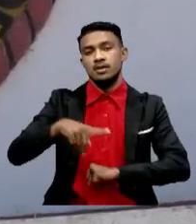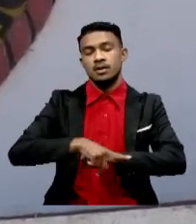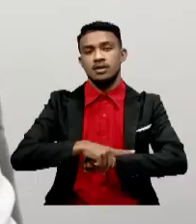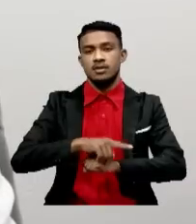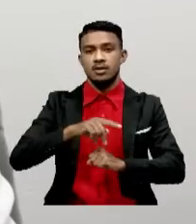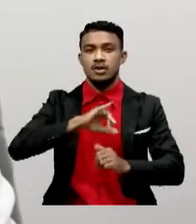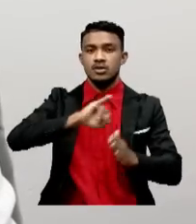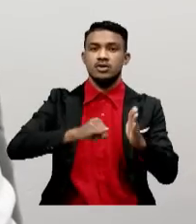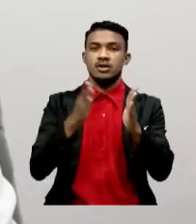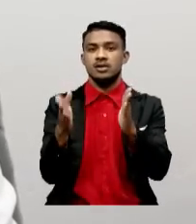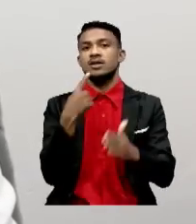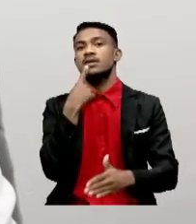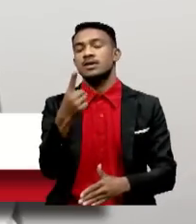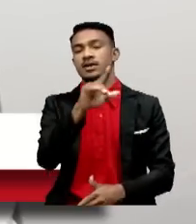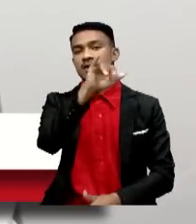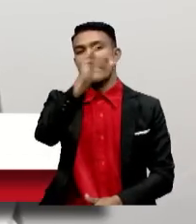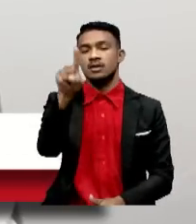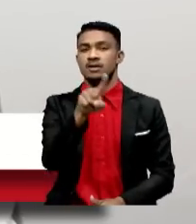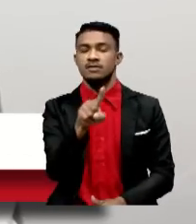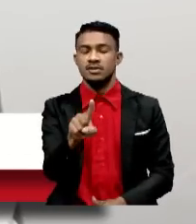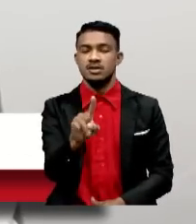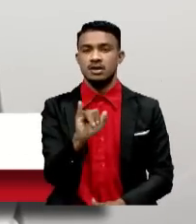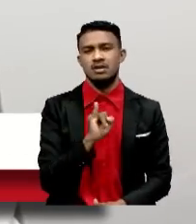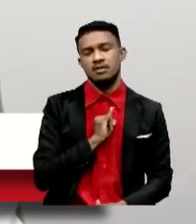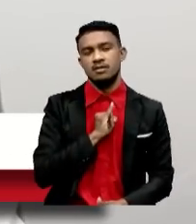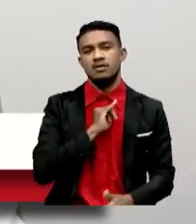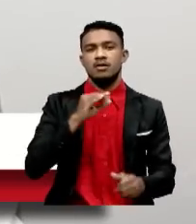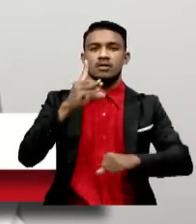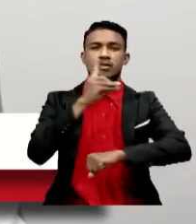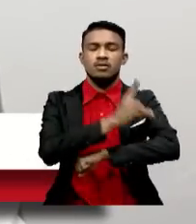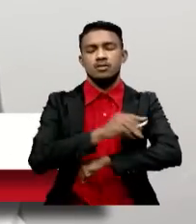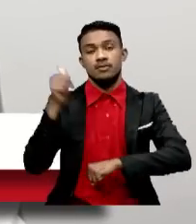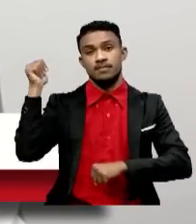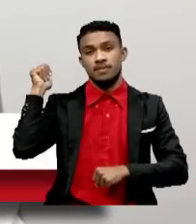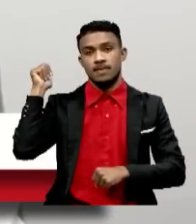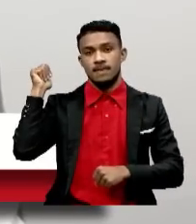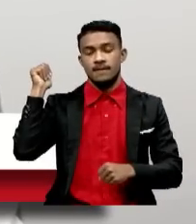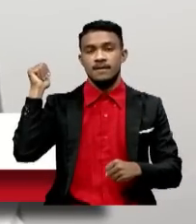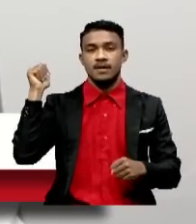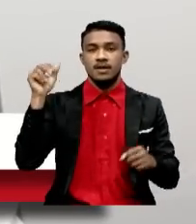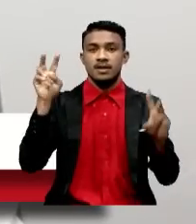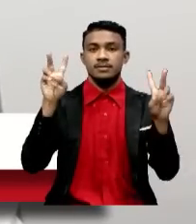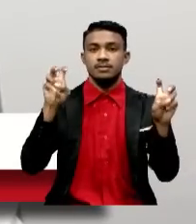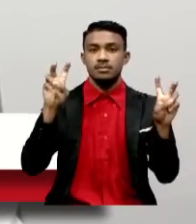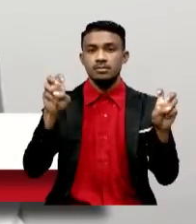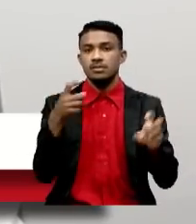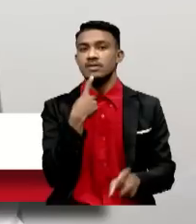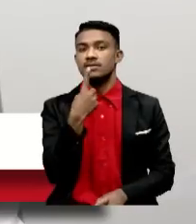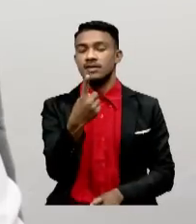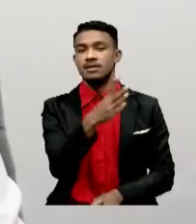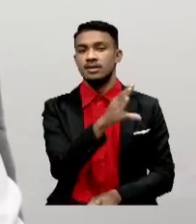hakel kata entrevista hau lor hira liba koto nia titulu ne hatudu kata ne hau ne